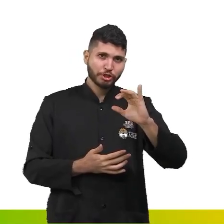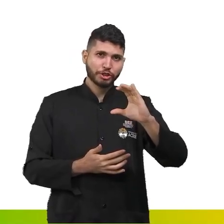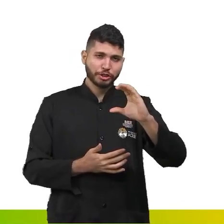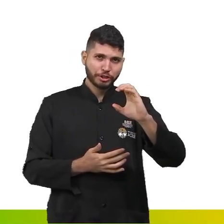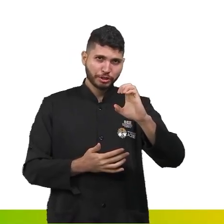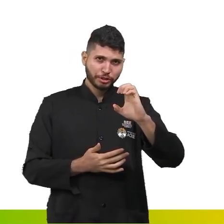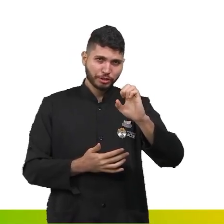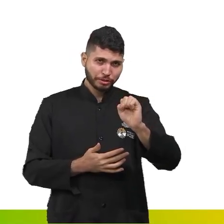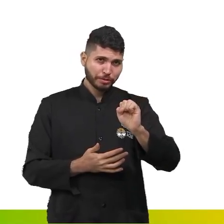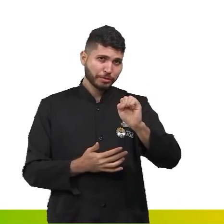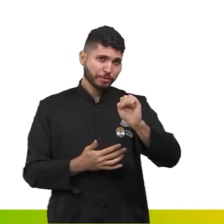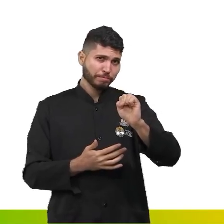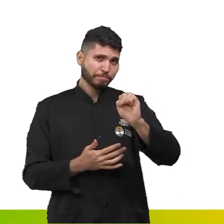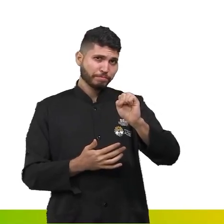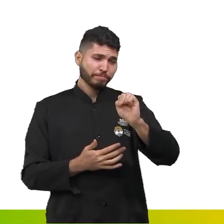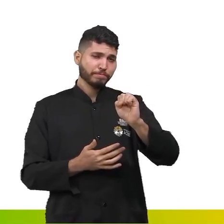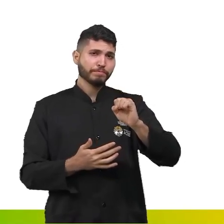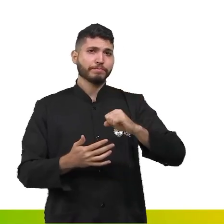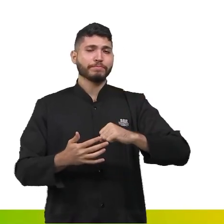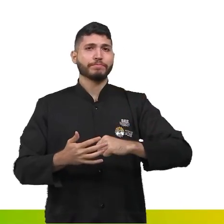dos triângulos,